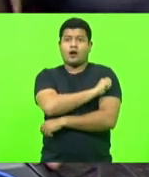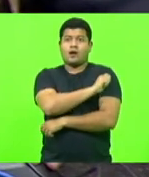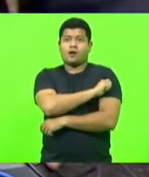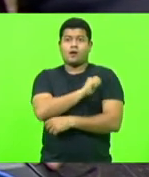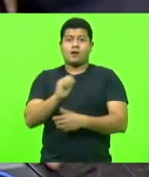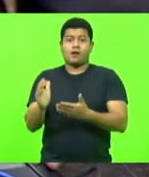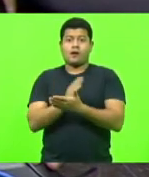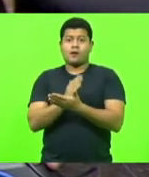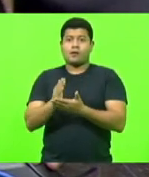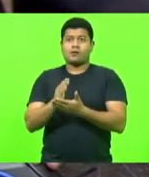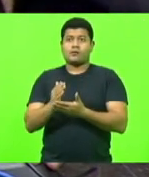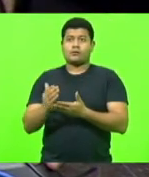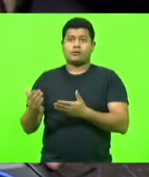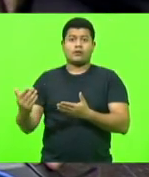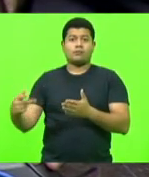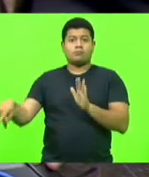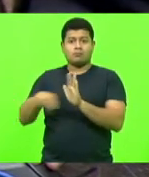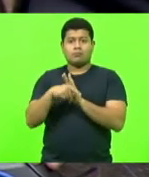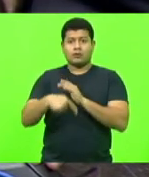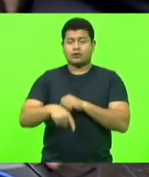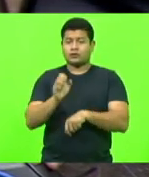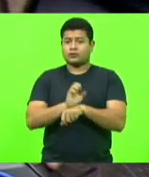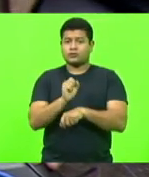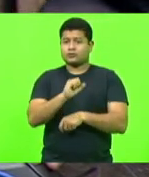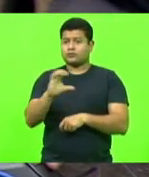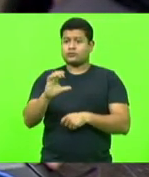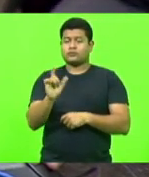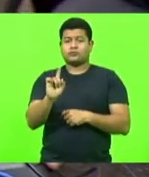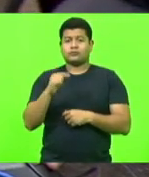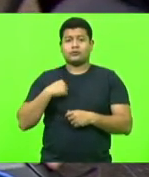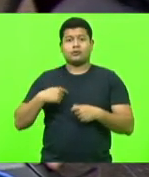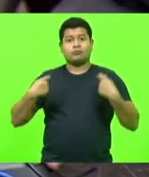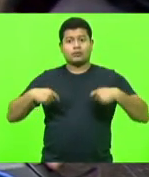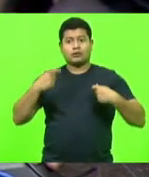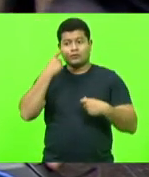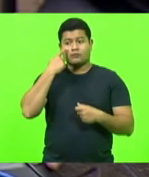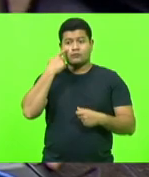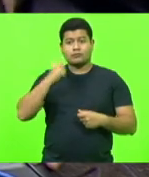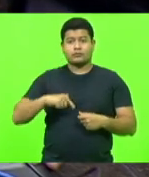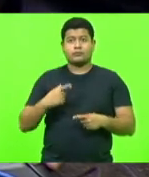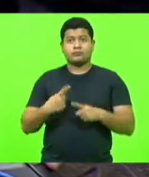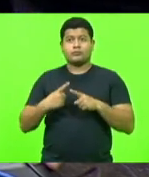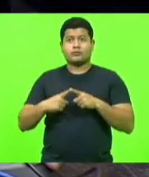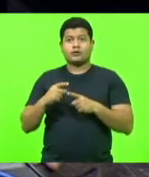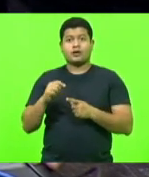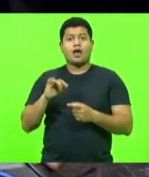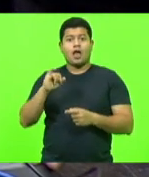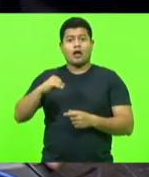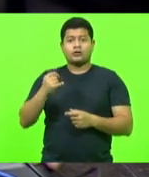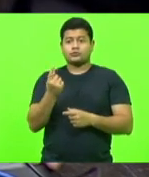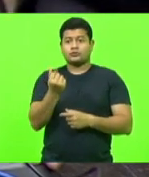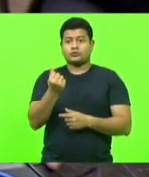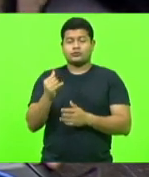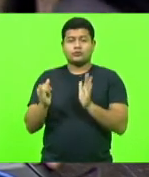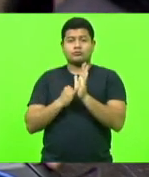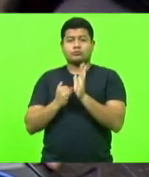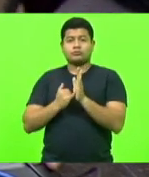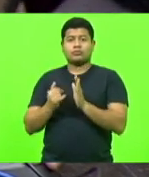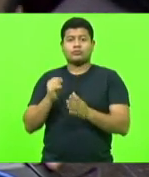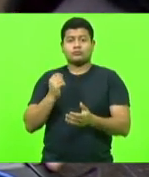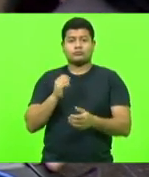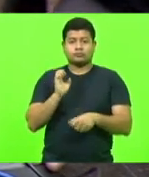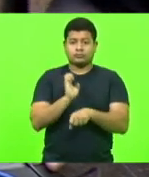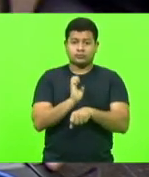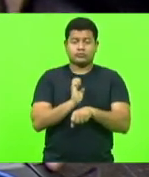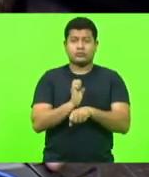que não são de Santa Catarina. A gente precisa começar a rever essa situação. São dinheiro dos impostos investindo em alunos que não